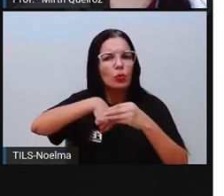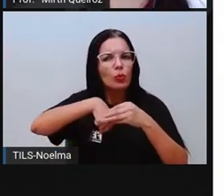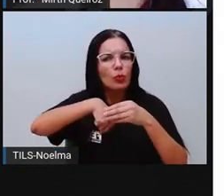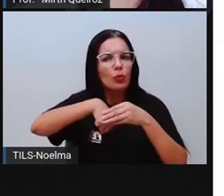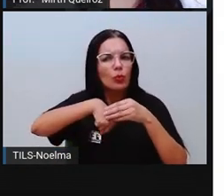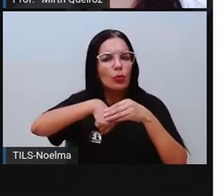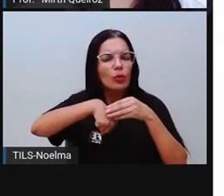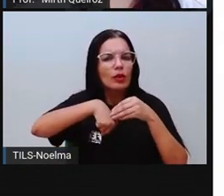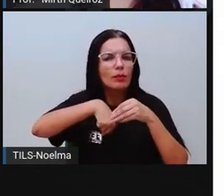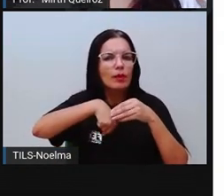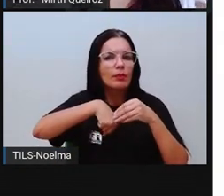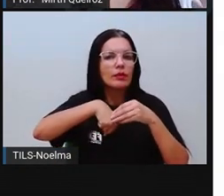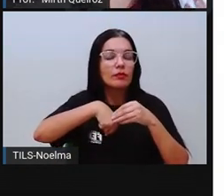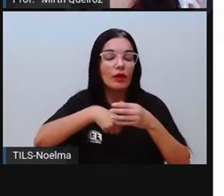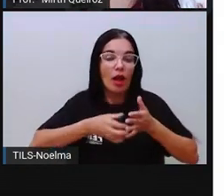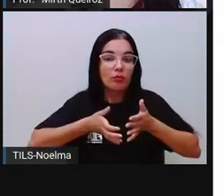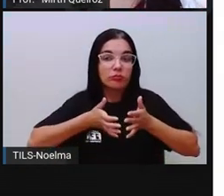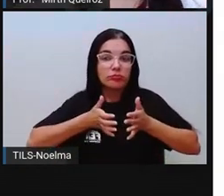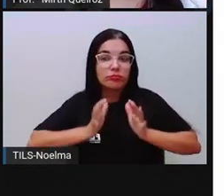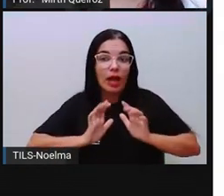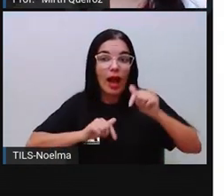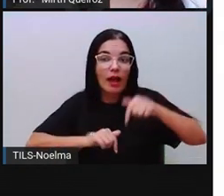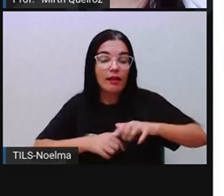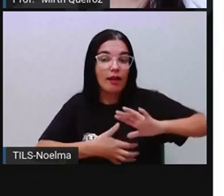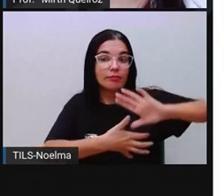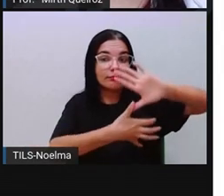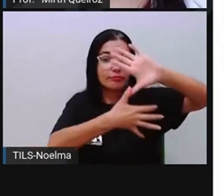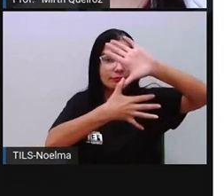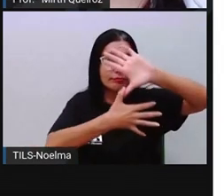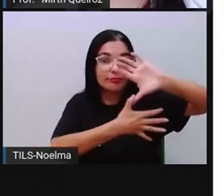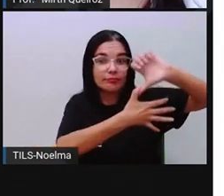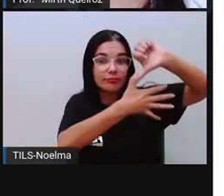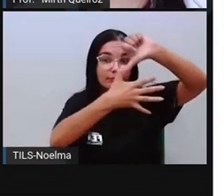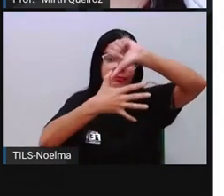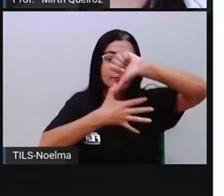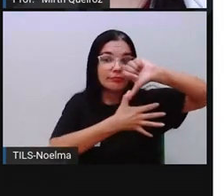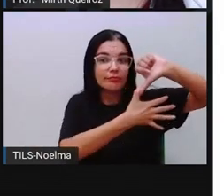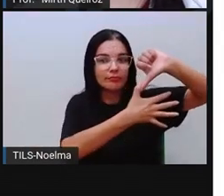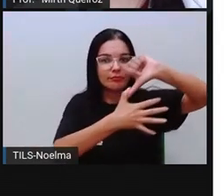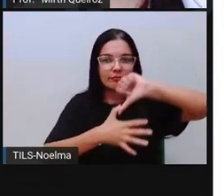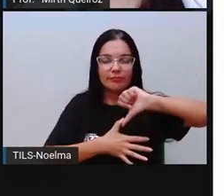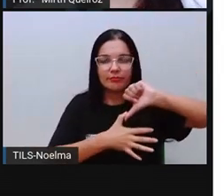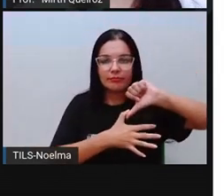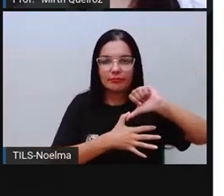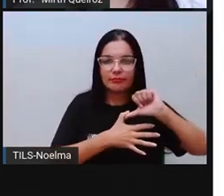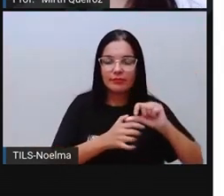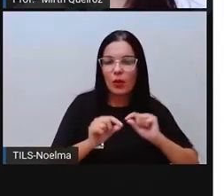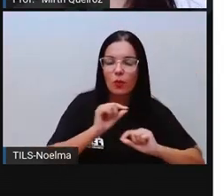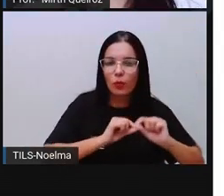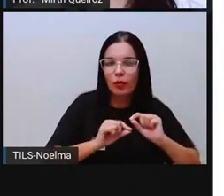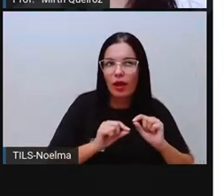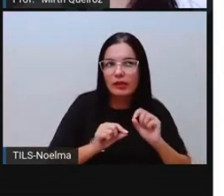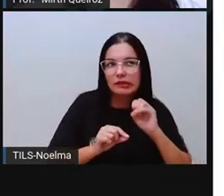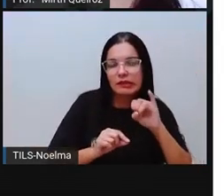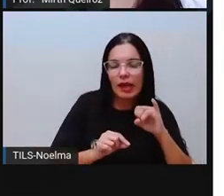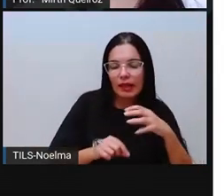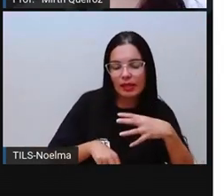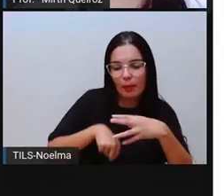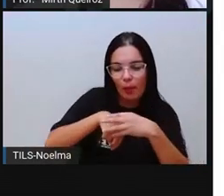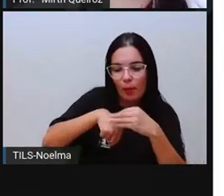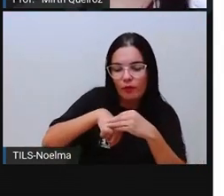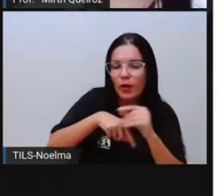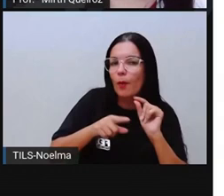Quando a gente fala de animal que é um mamífero, né? São animais que se desenvolvem no útero materno, né?